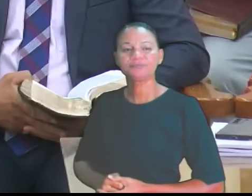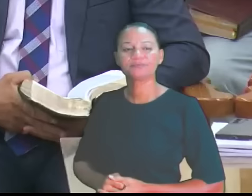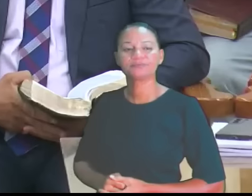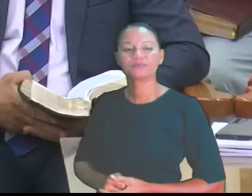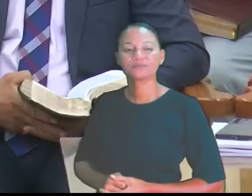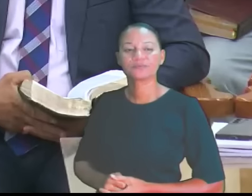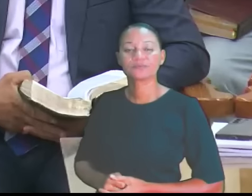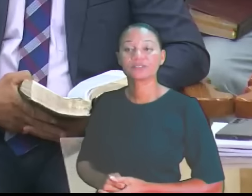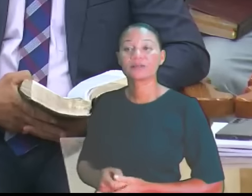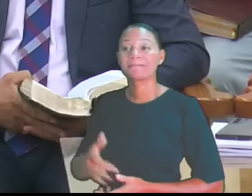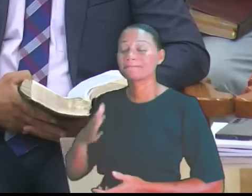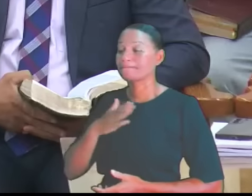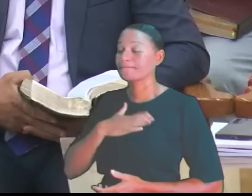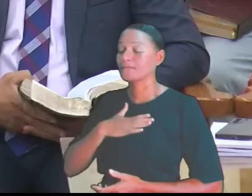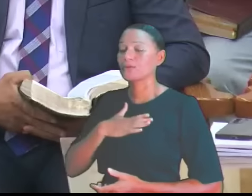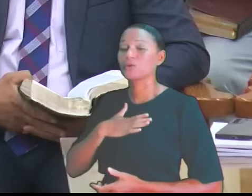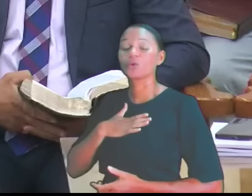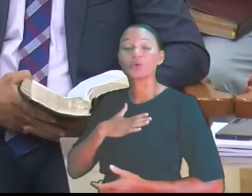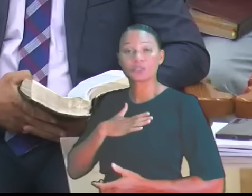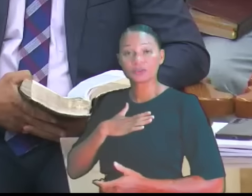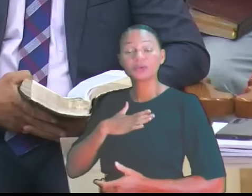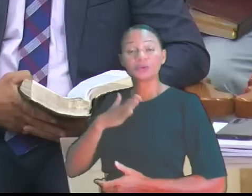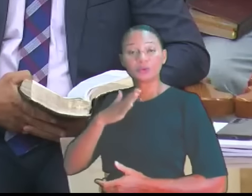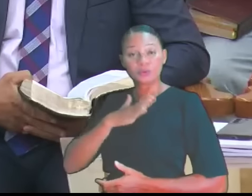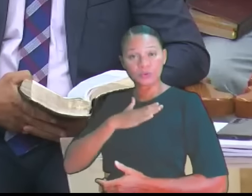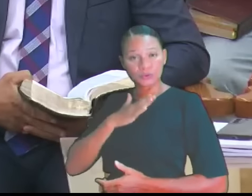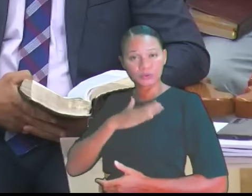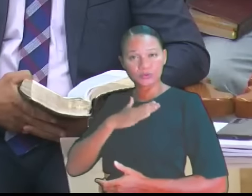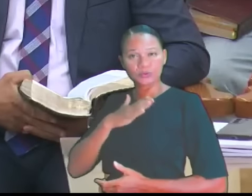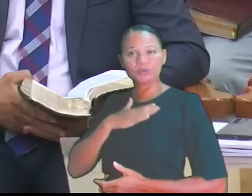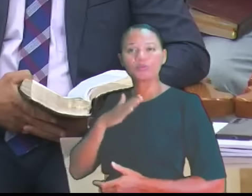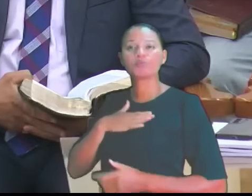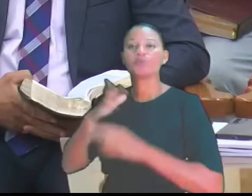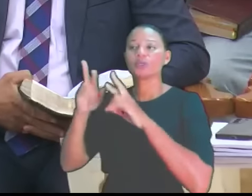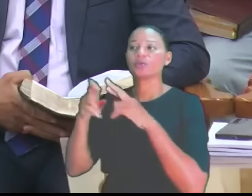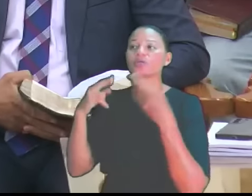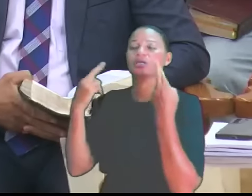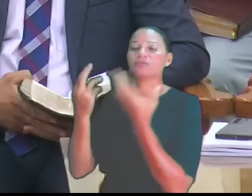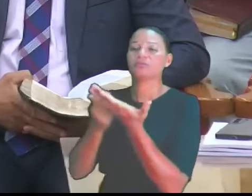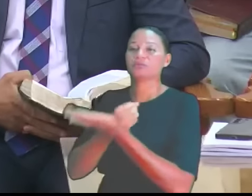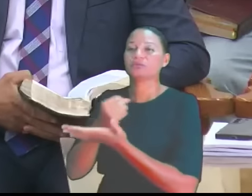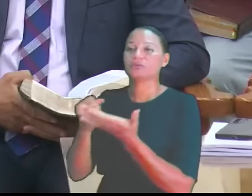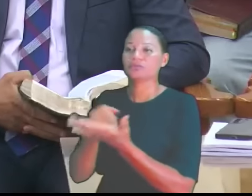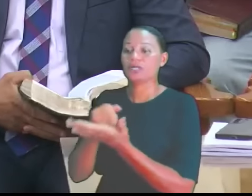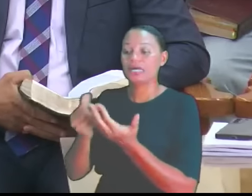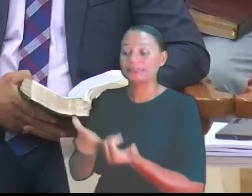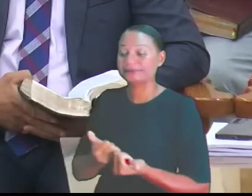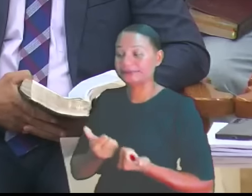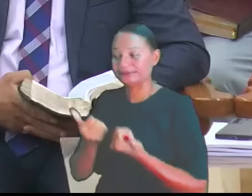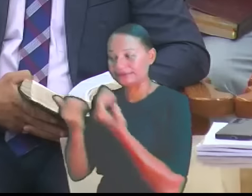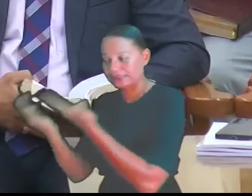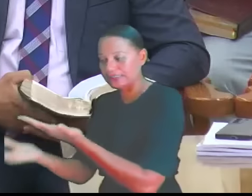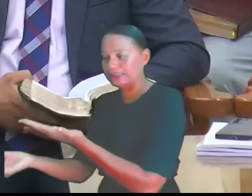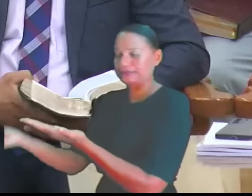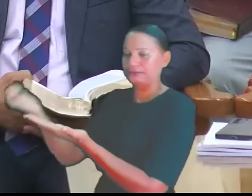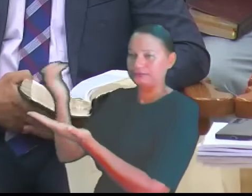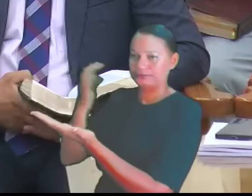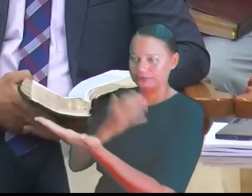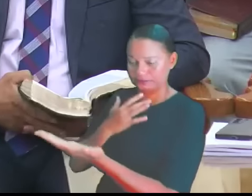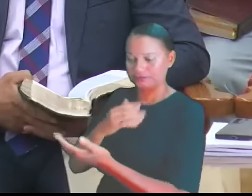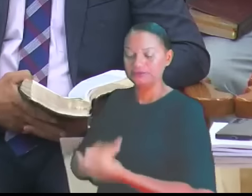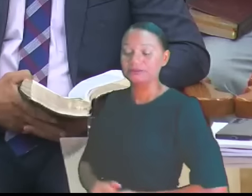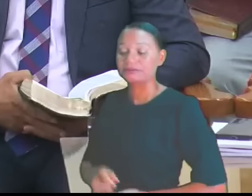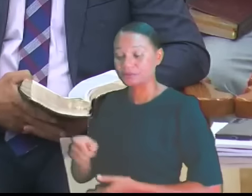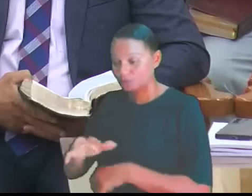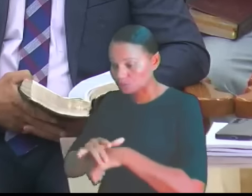Porque no meu reino tem princípio. A senhora recebe de acordo com o que a senhora dá. Se a senhora estivesse precisando de cura, eu ia mandar ele pôr as mãos. Se